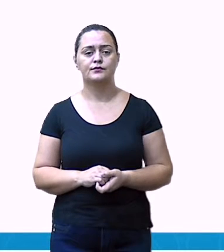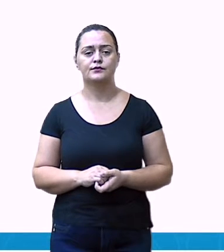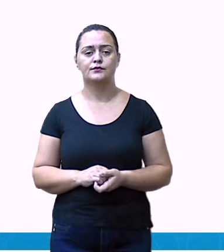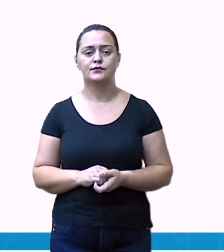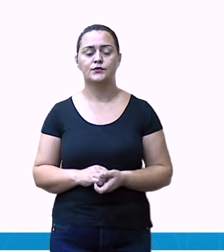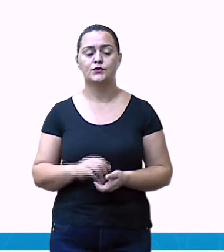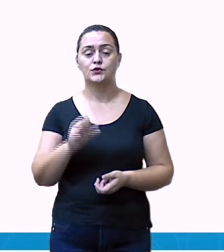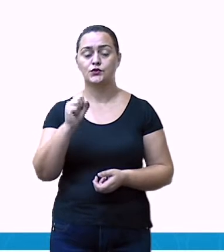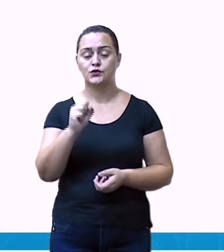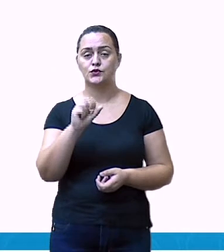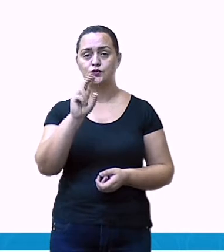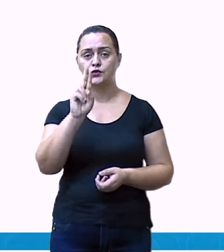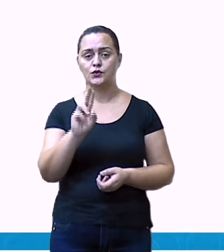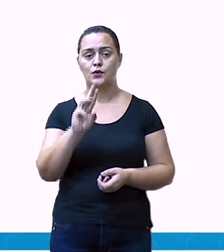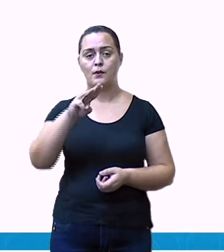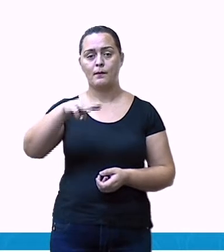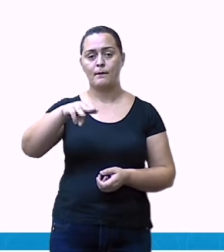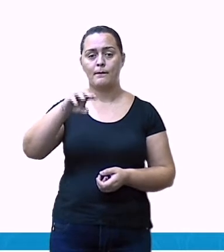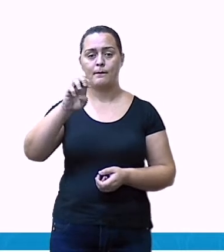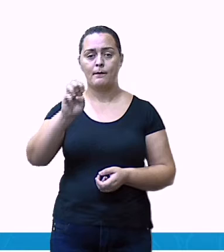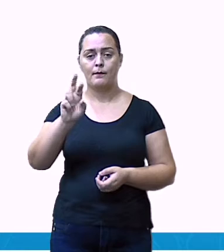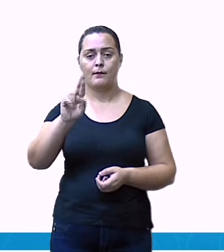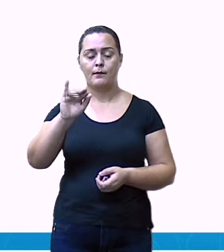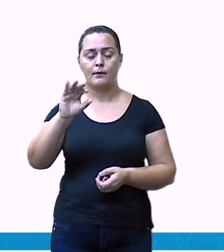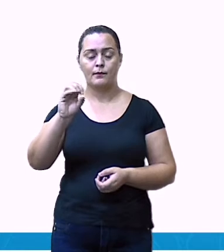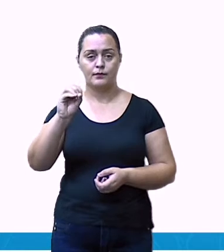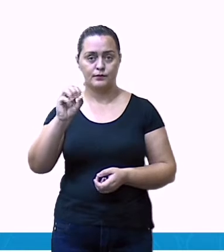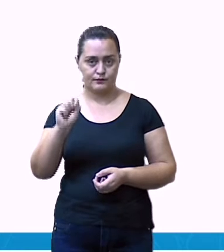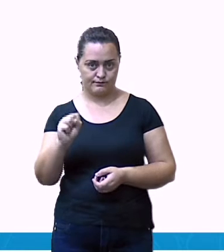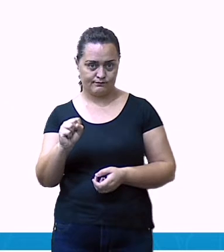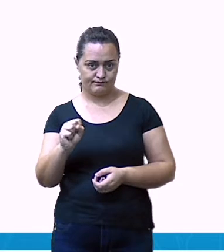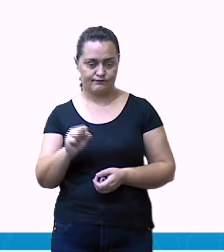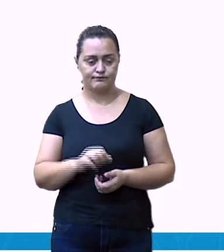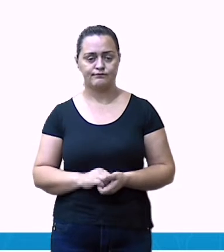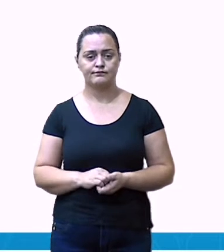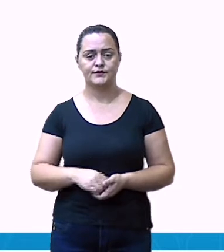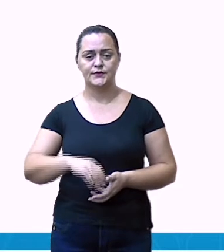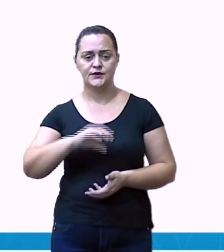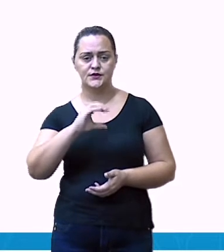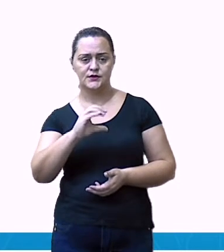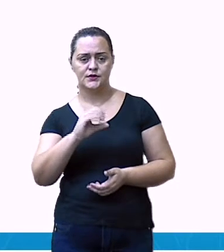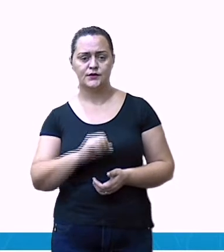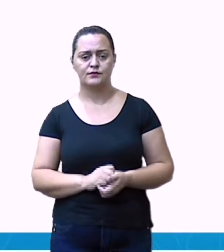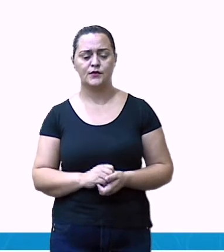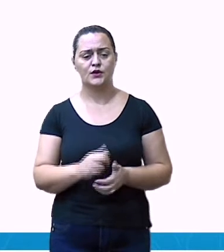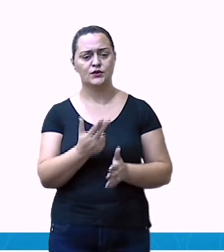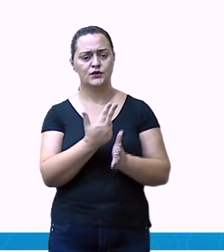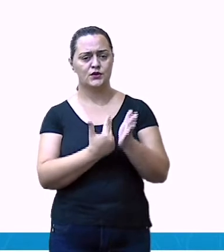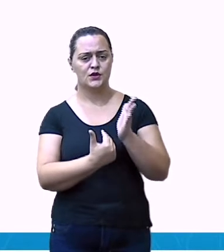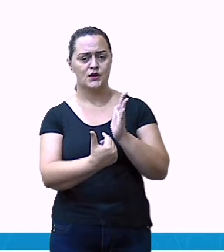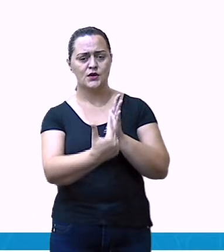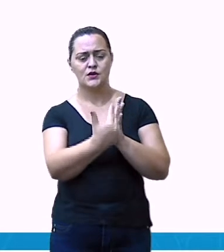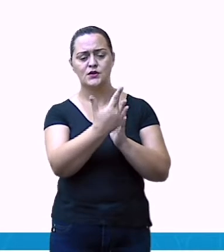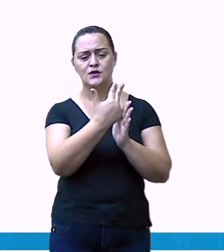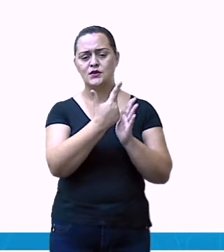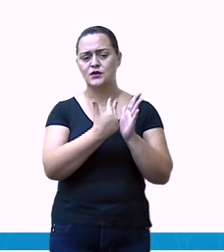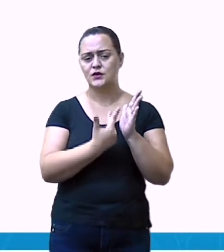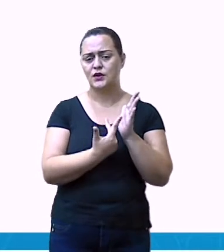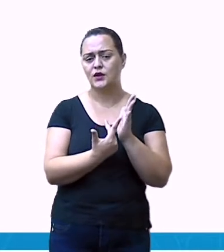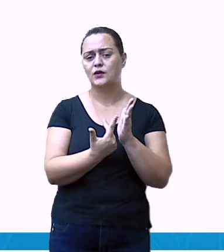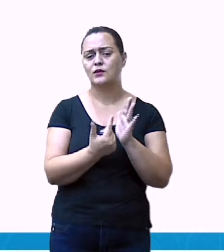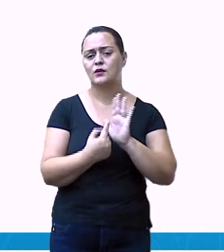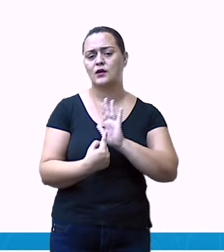os sumérios. Letra C. Desenho simplificado ou estilizado